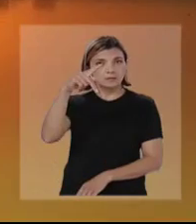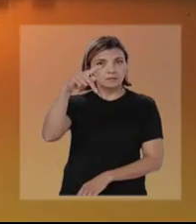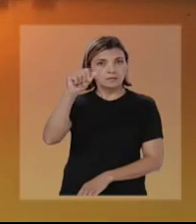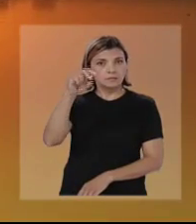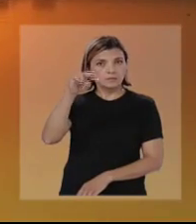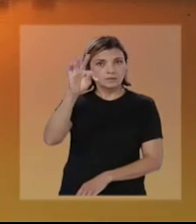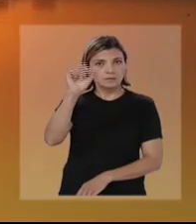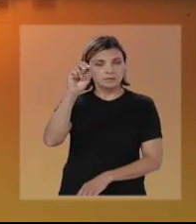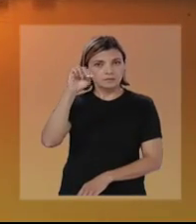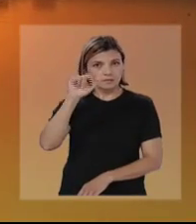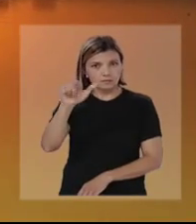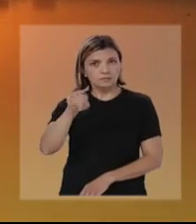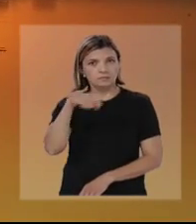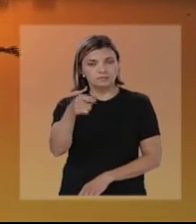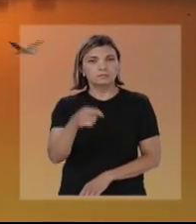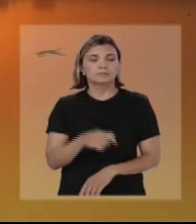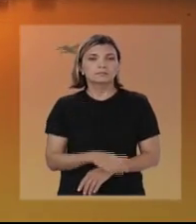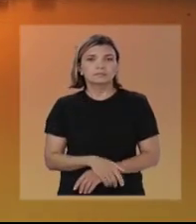Pantanal